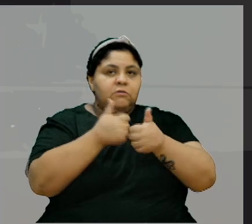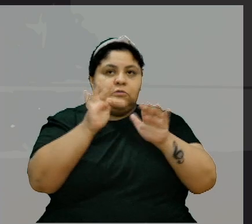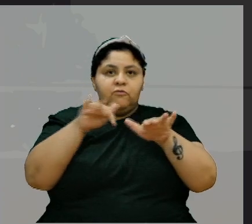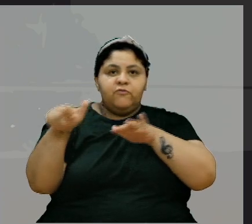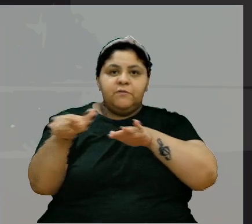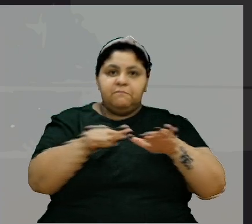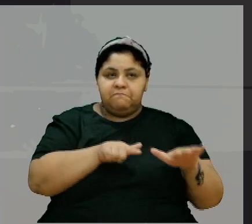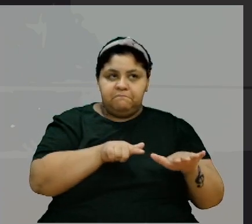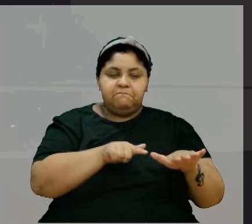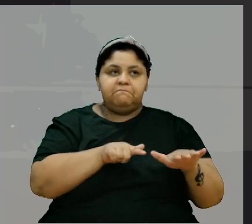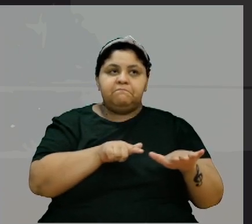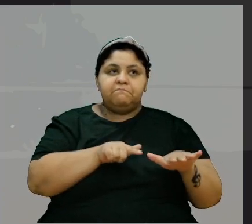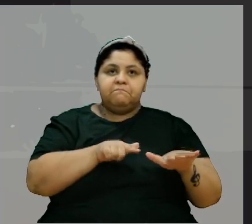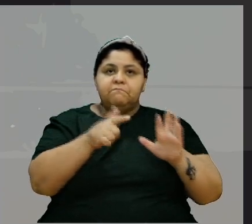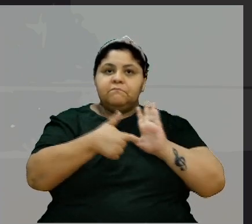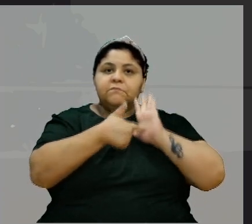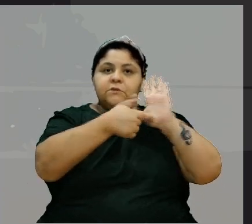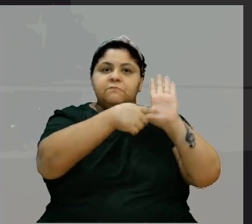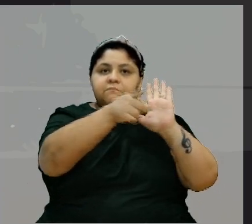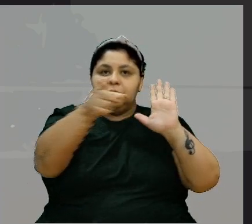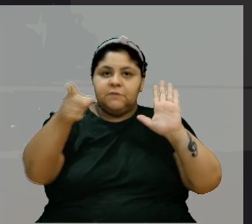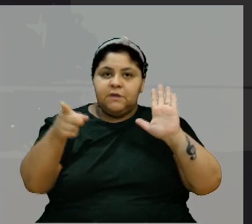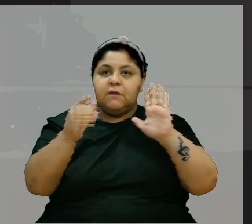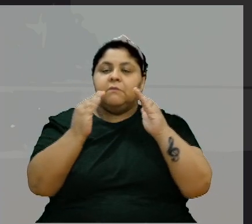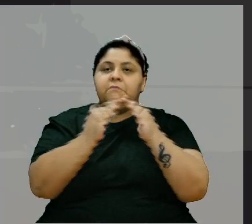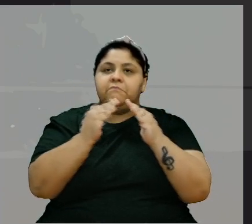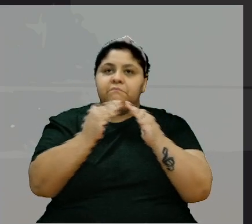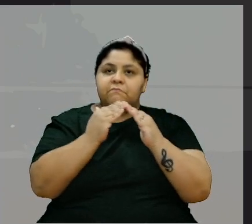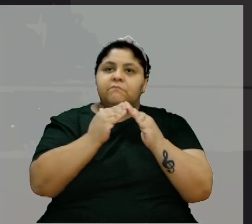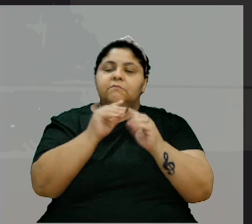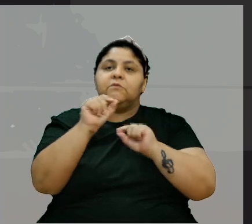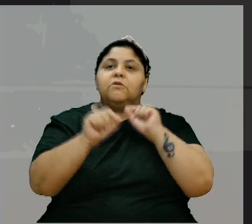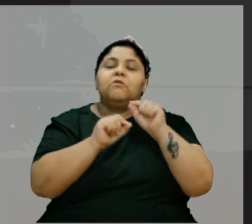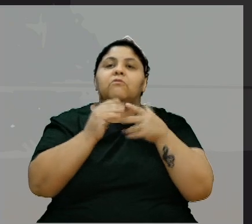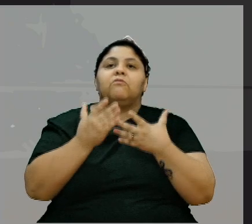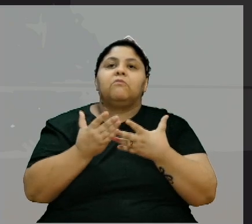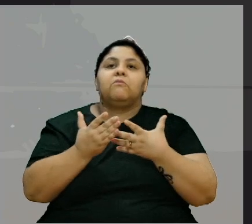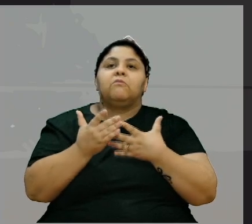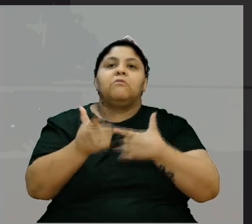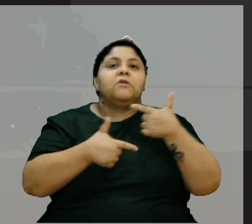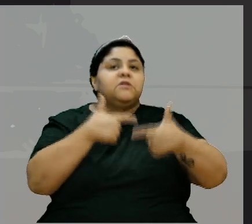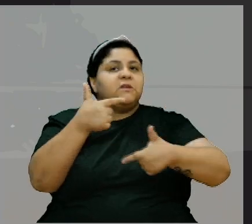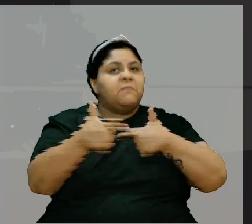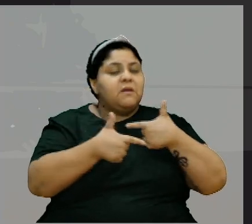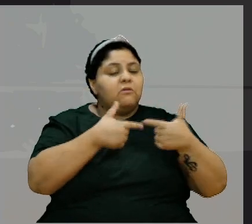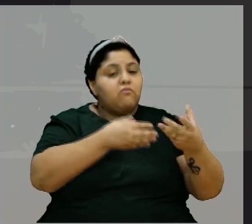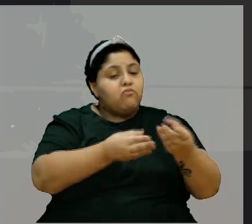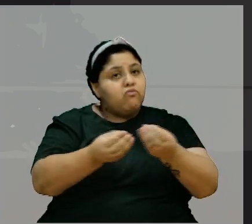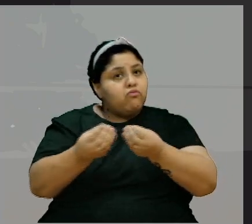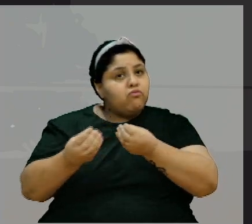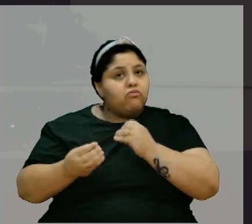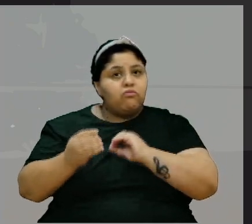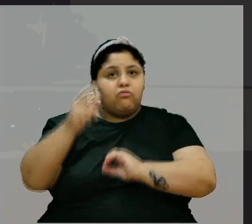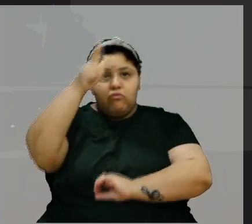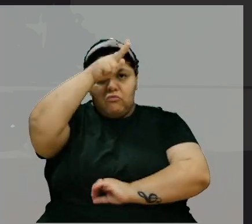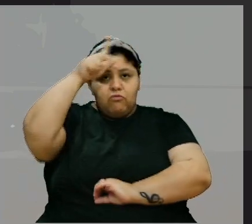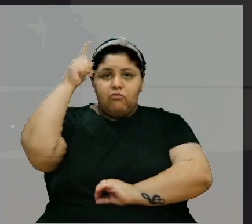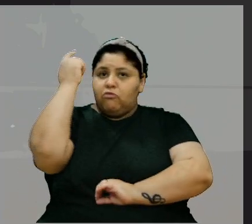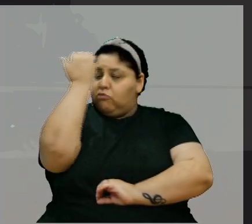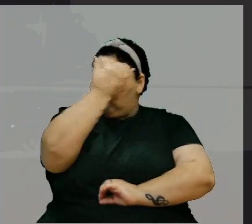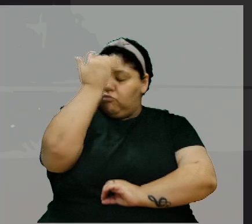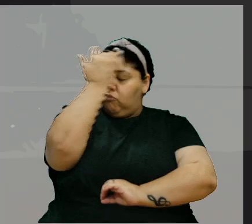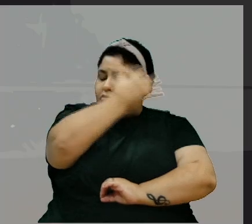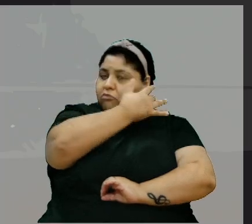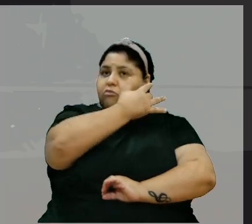semana e mostrar para o pessoal que está em casa a questão que a gente vem trabalhando há muito tempo, e o prefeito Adiló, o